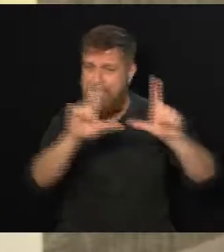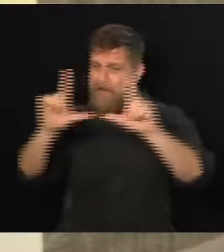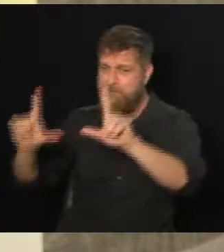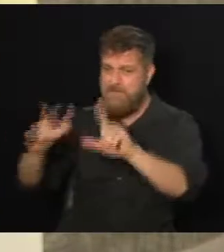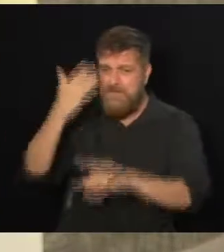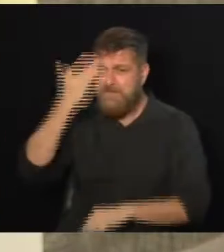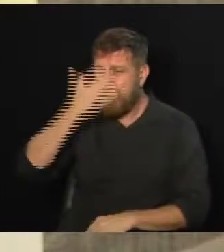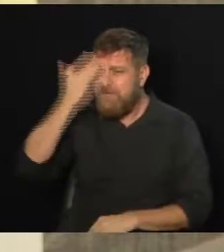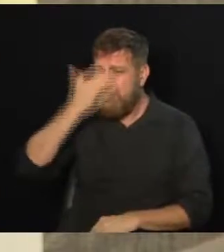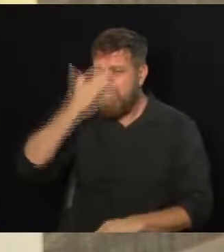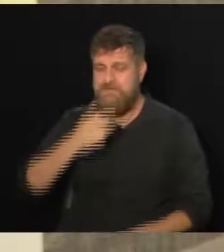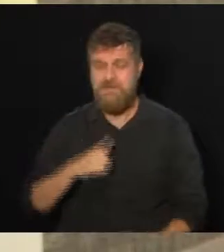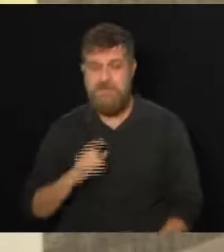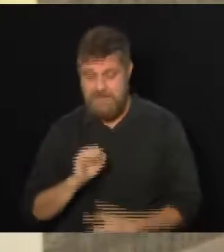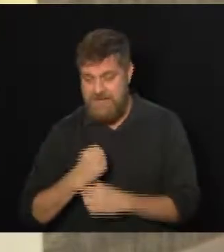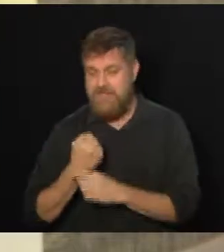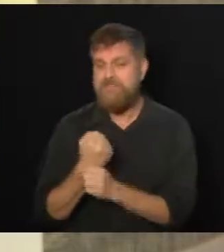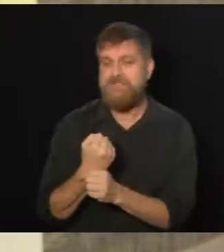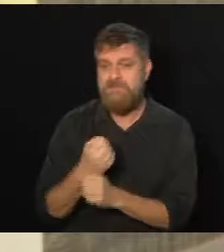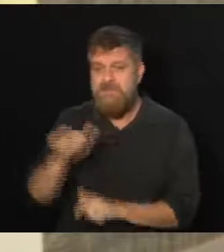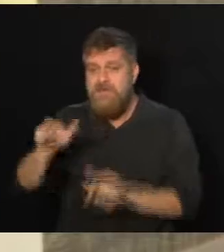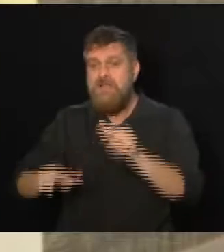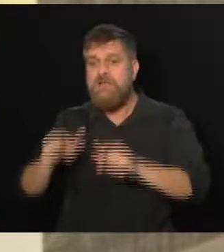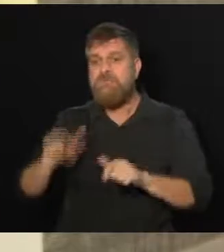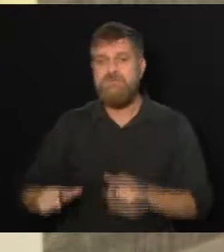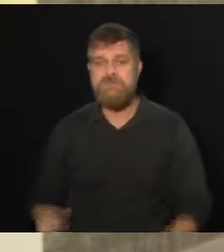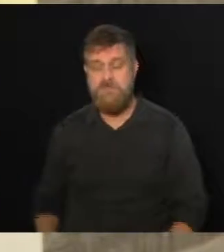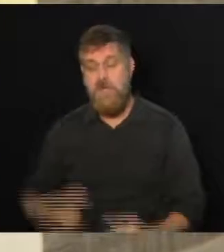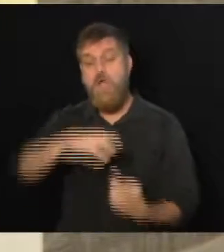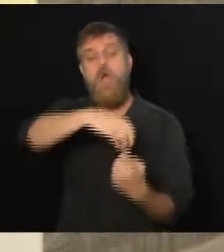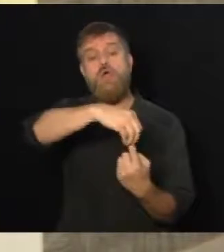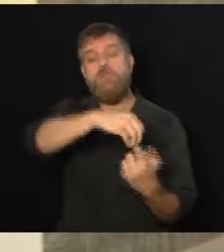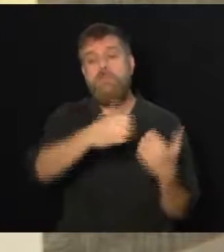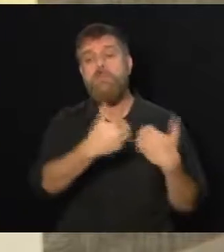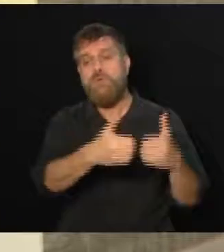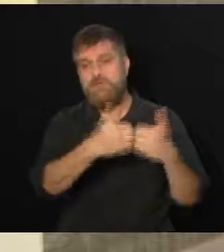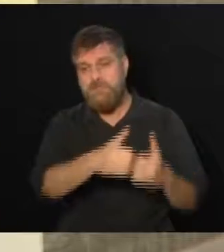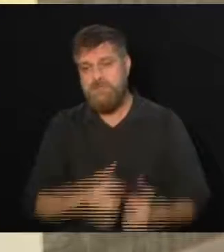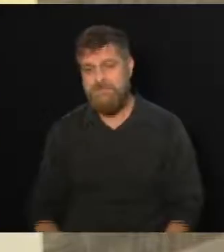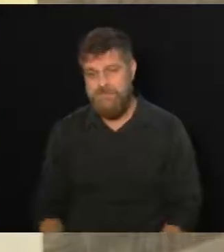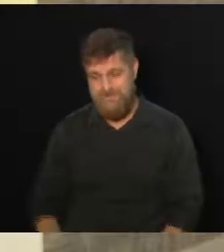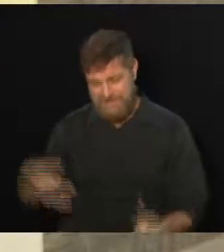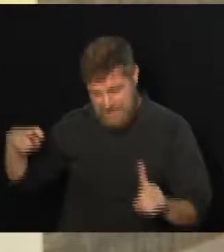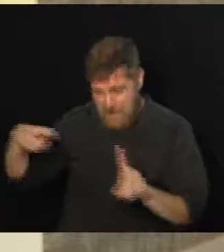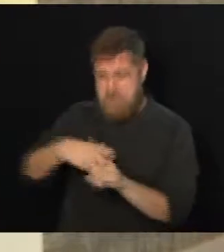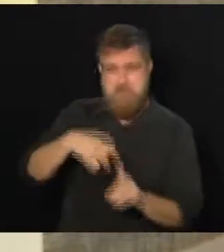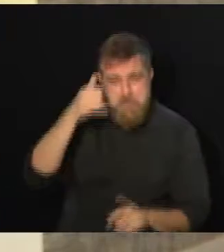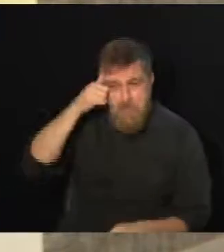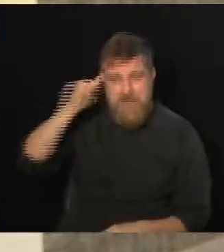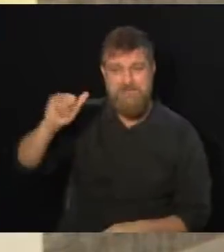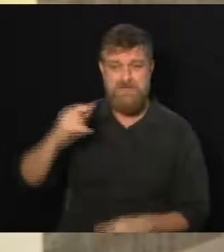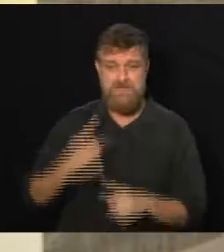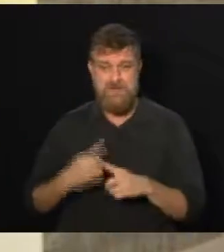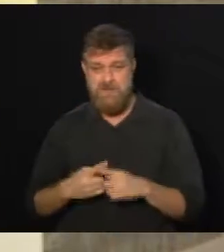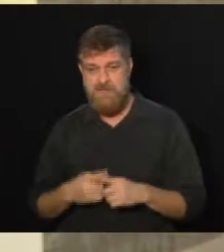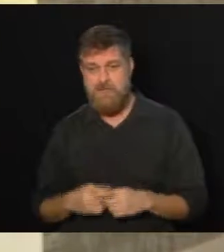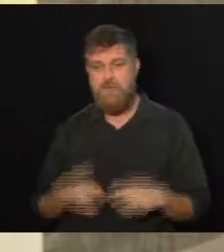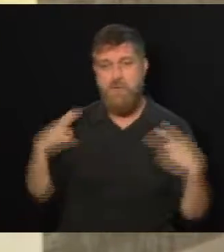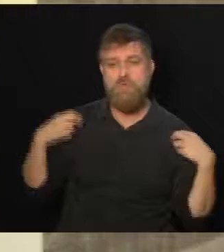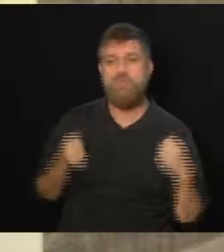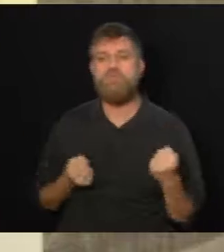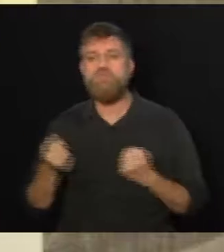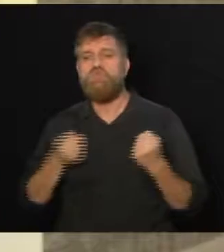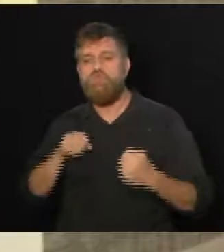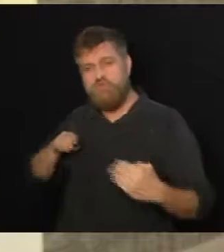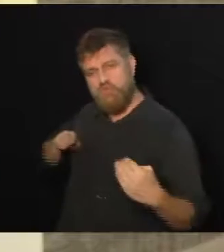parlamentar destacou a segurança das pessoas que usam ali o ponto de ônibus. Evita muitos acidentes, porque ali quando o motorista está na marginal